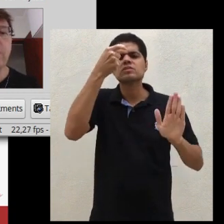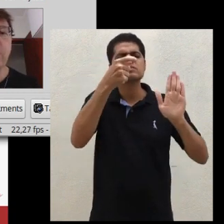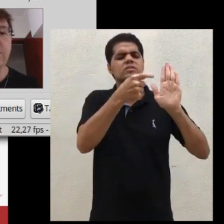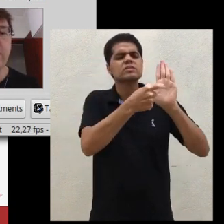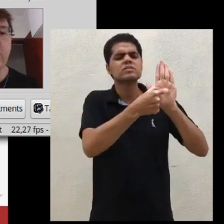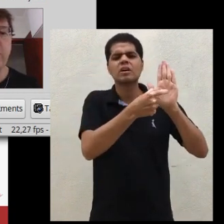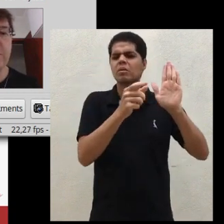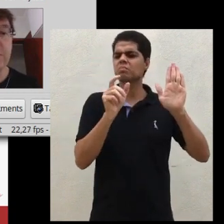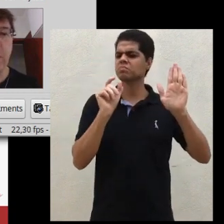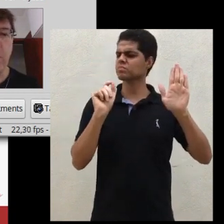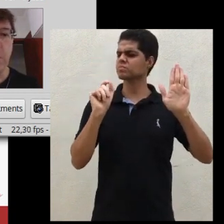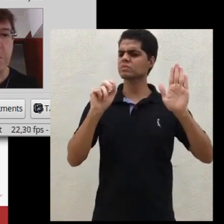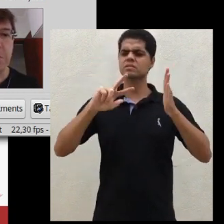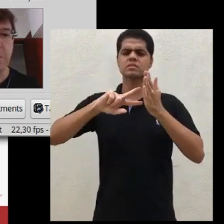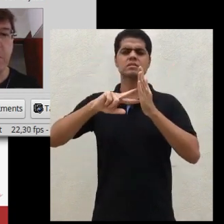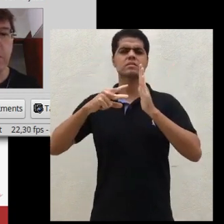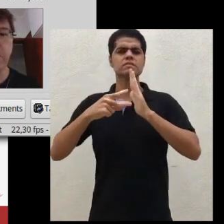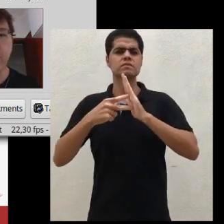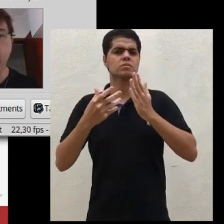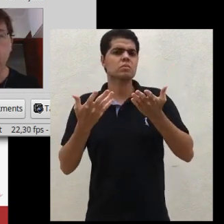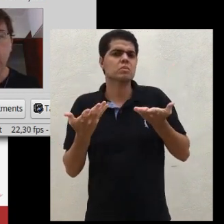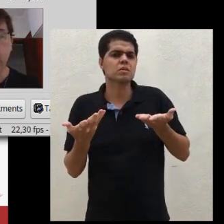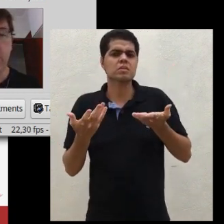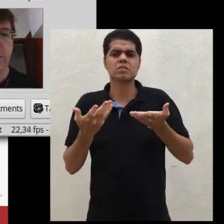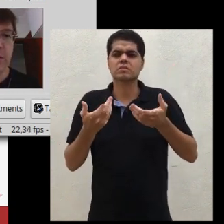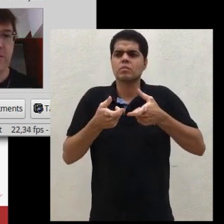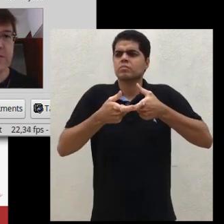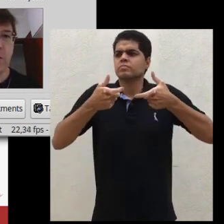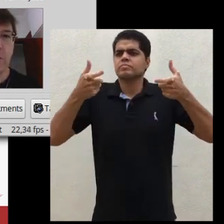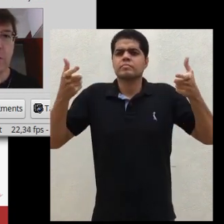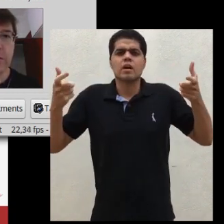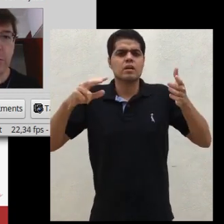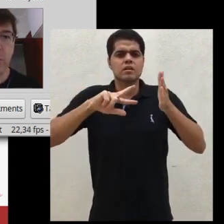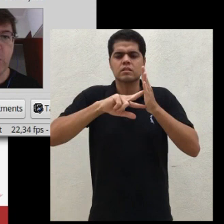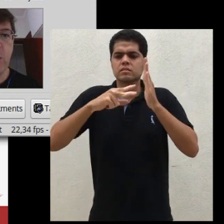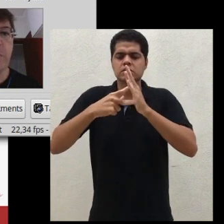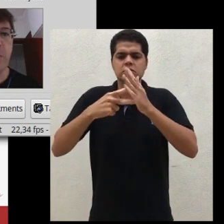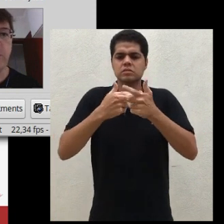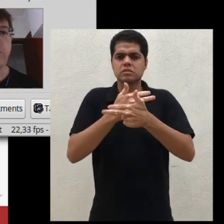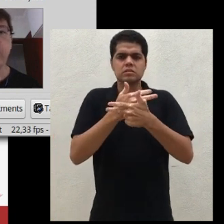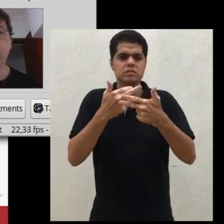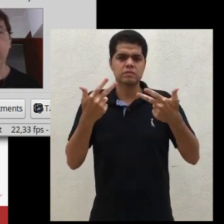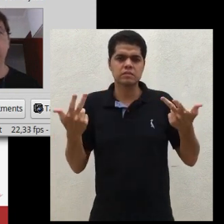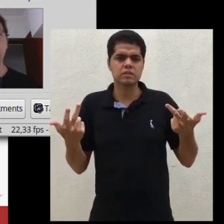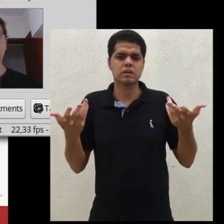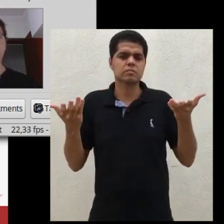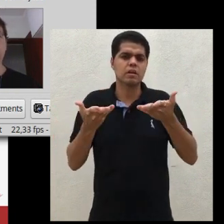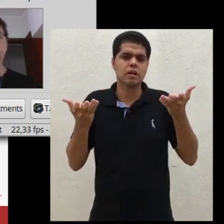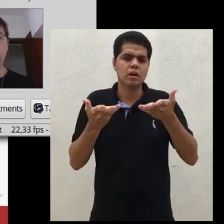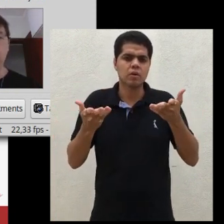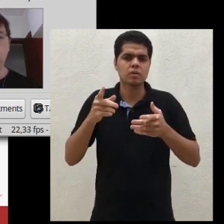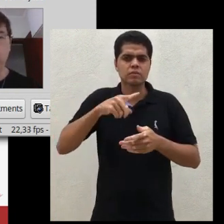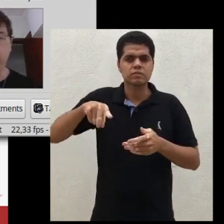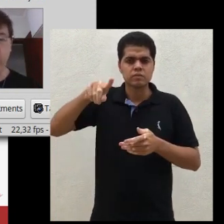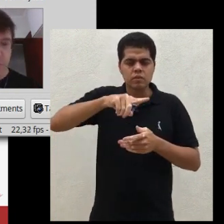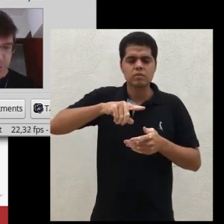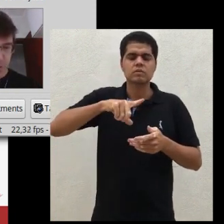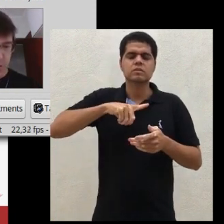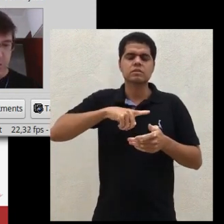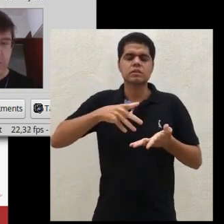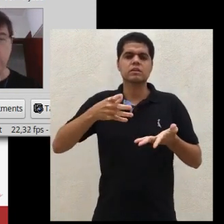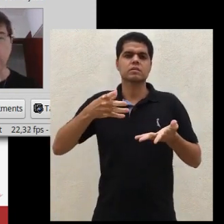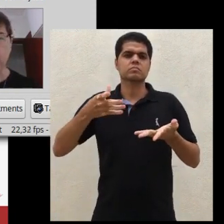é inteligência artificial, né? Inteligência artificial é um conceito muito amplo. Então eu peguei aqui de um